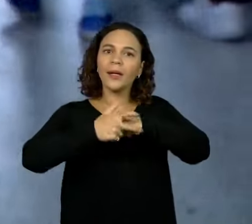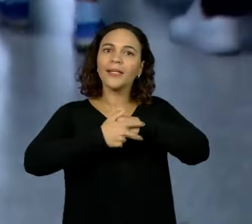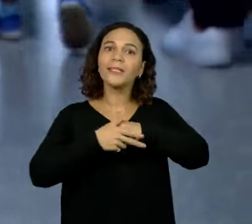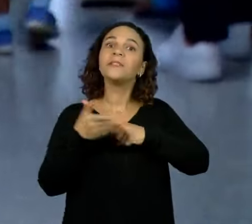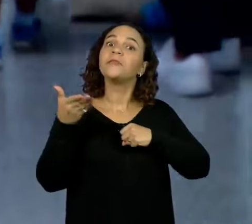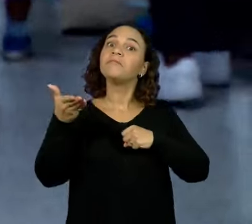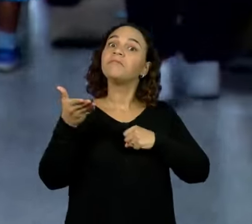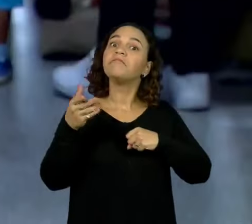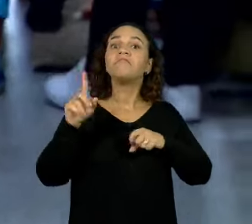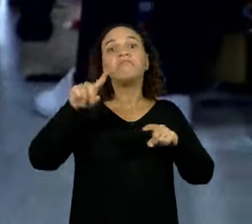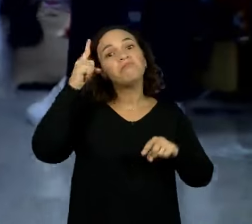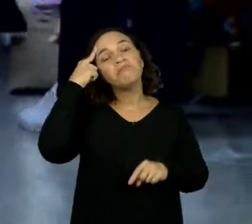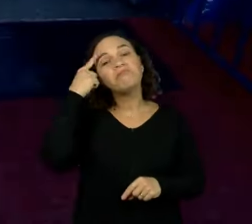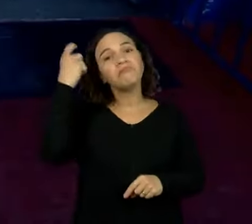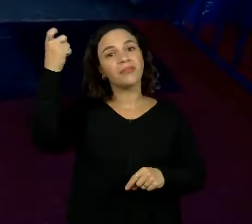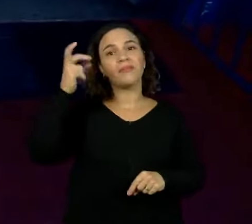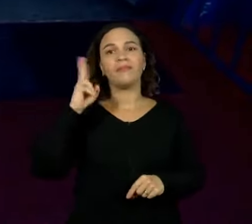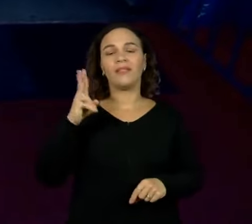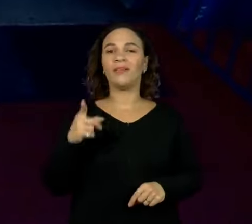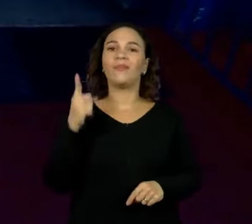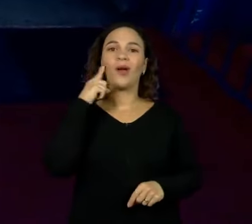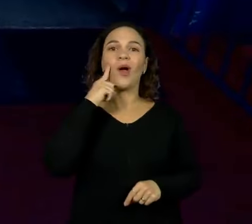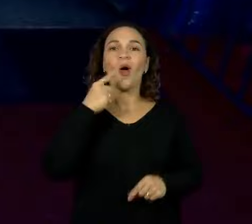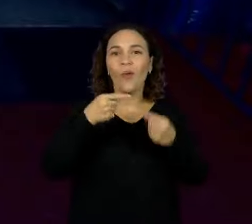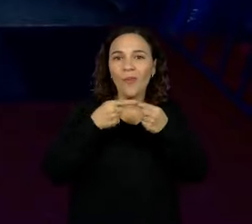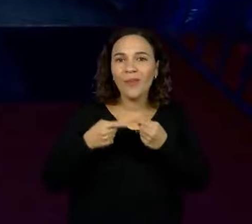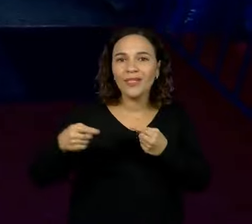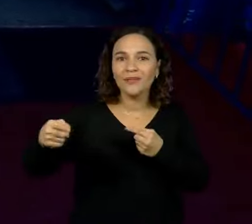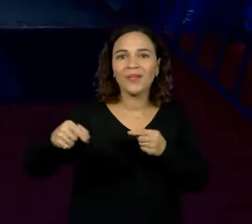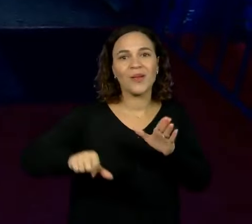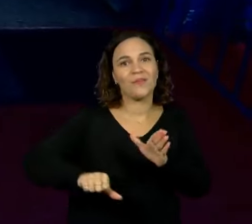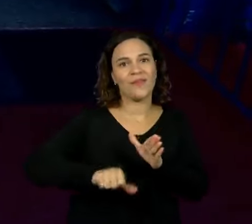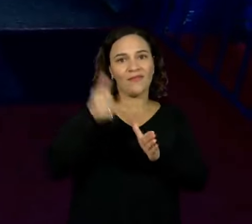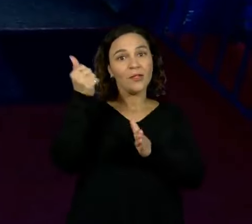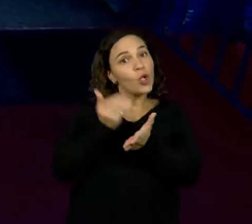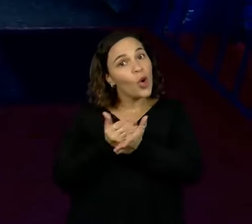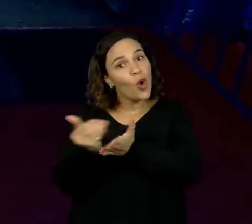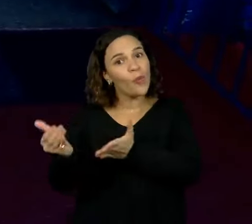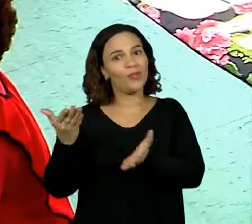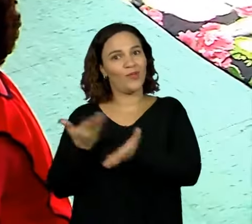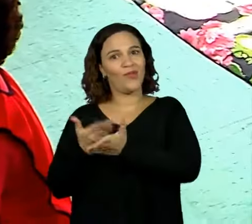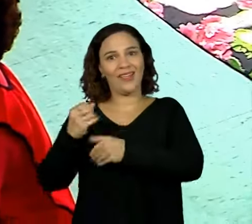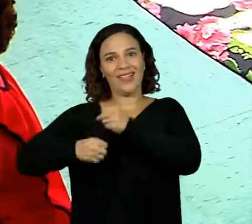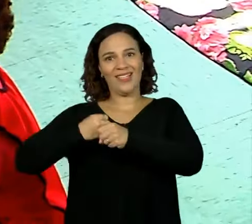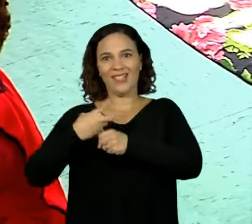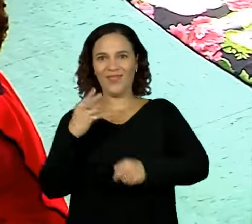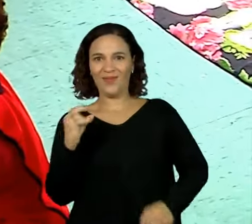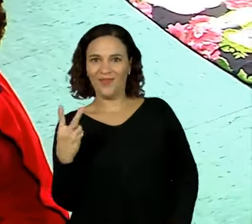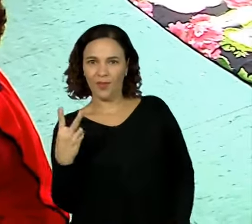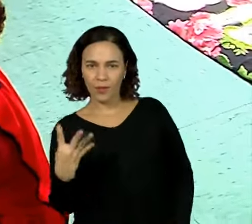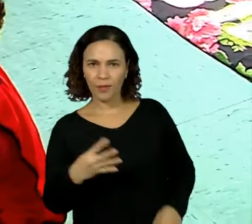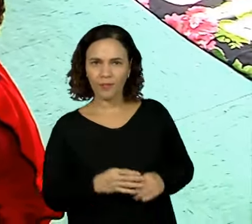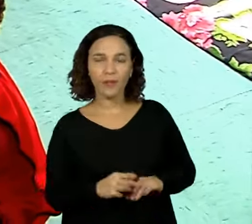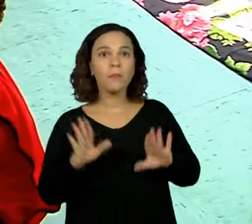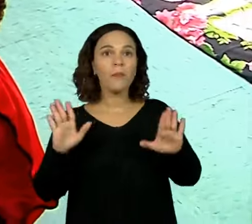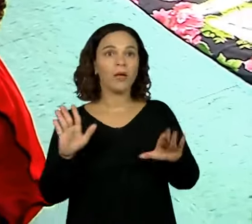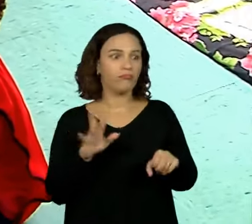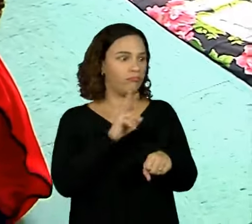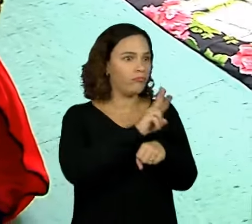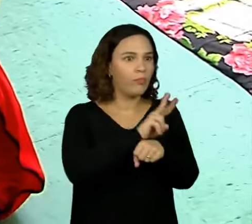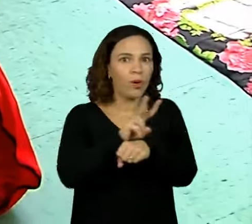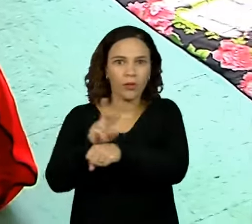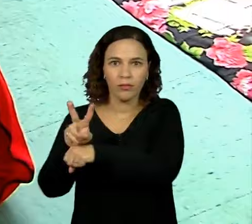essa ação, que acontece uma vez por semana desde o início do ano letivo. Só que para proteger os outros,